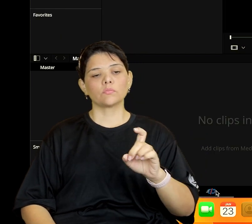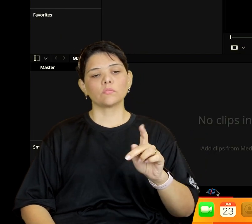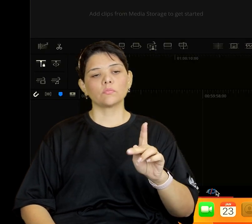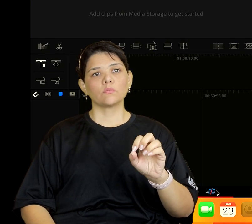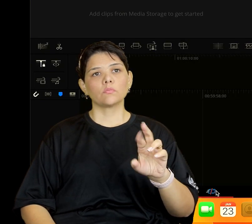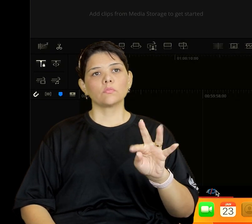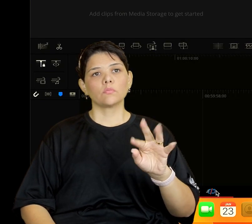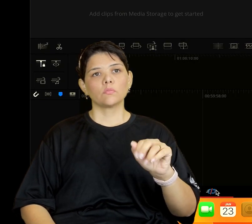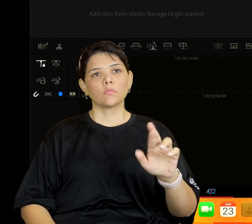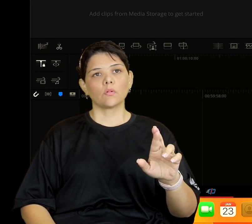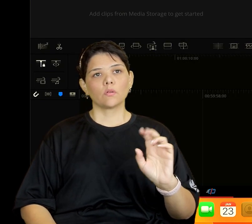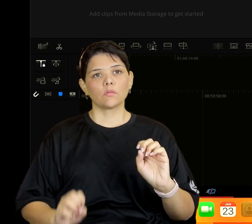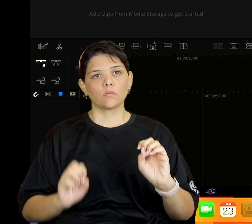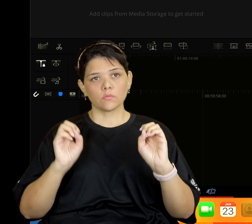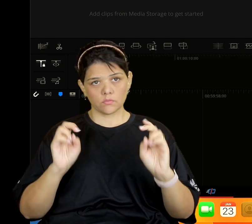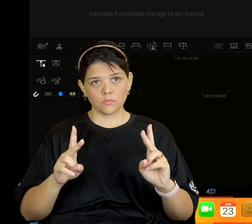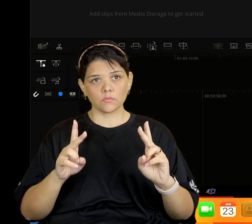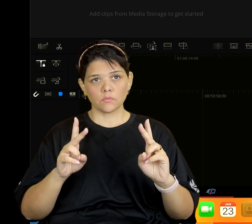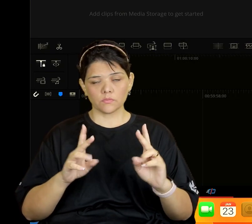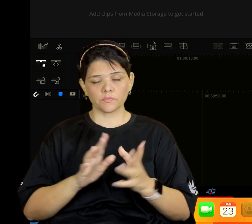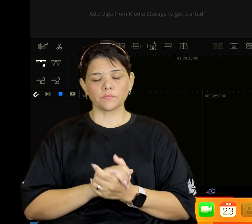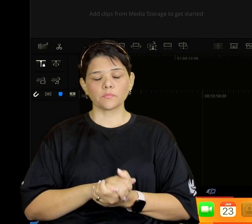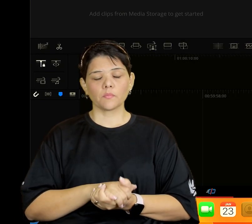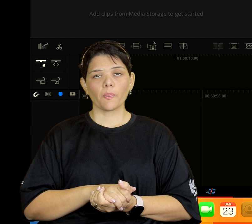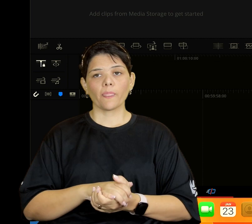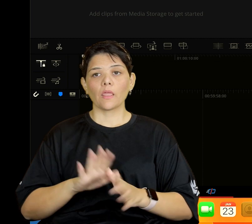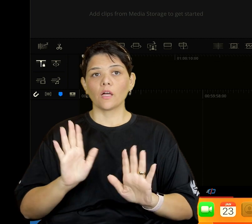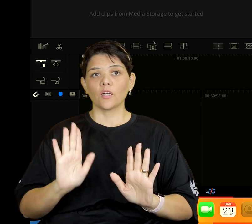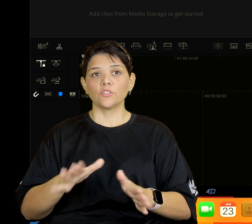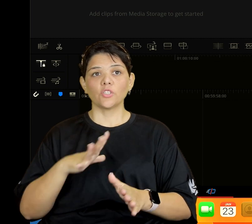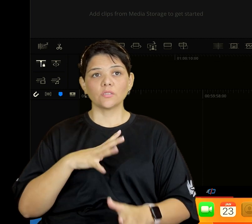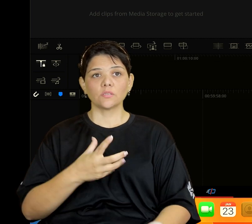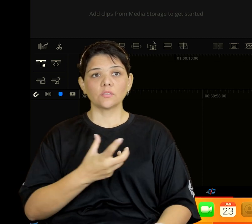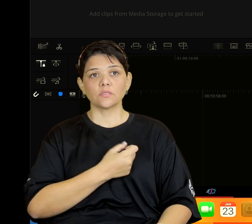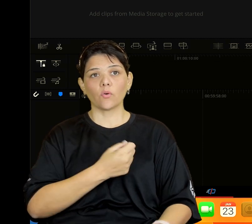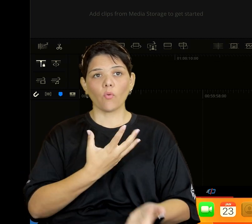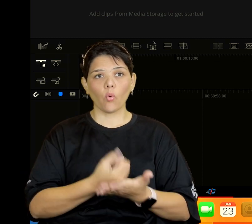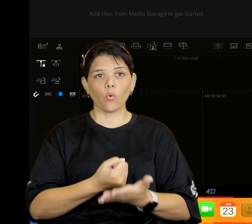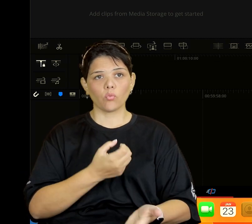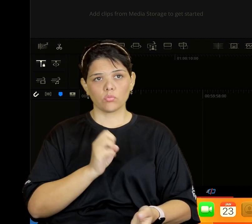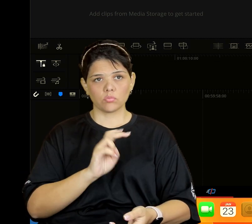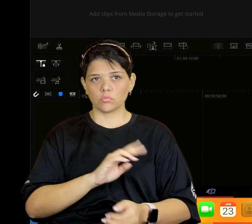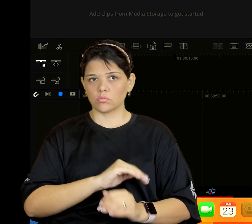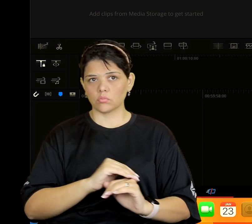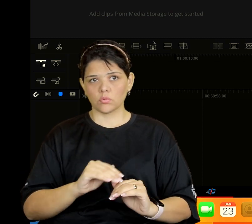projeto zerado, não temos nada. Qual é a primeira coisa que a gente faz? A gente configura ele.